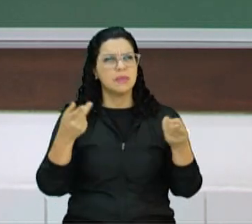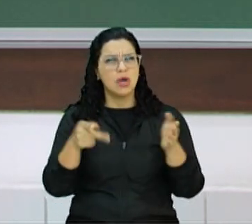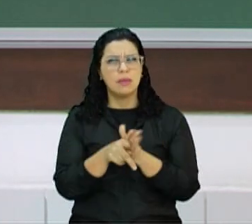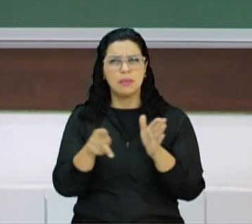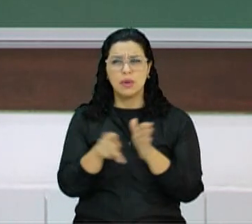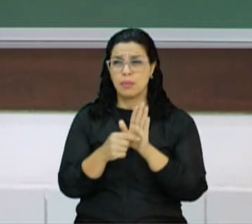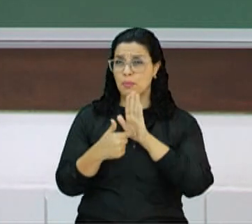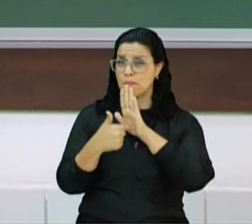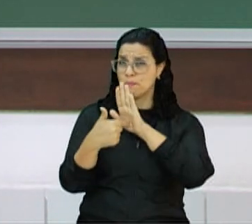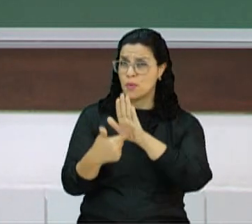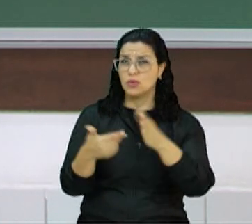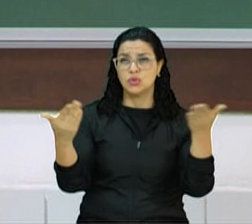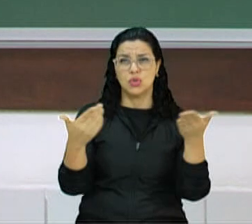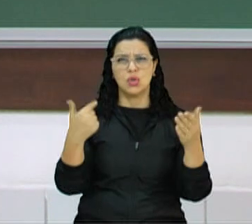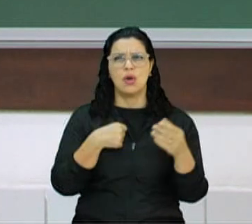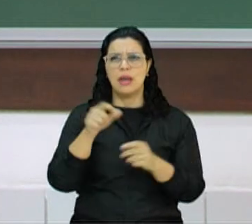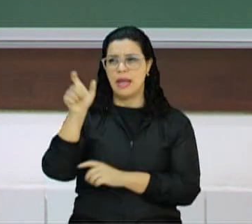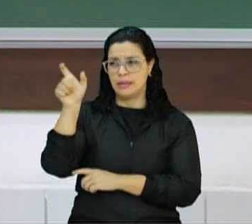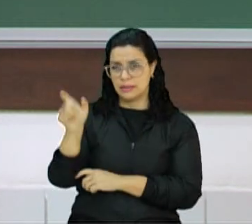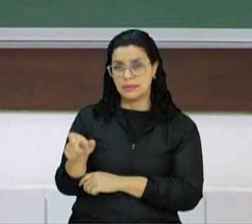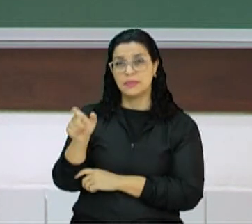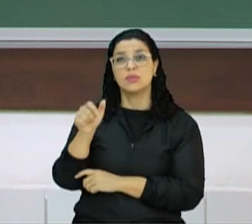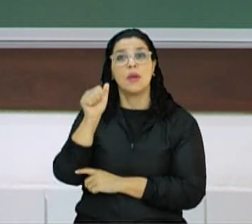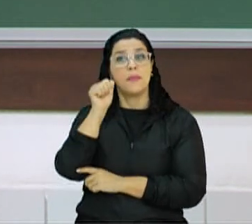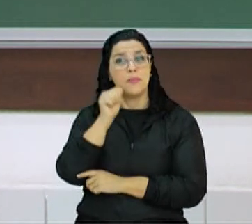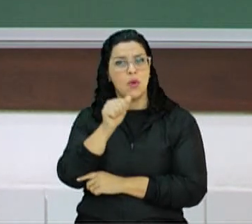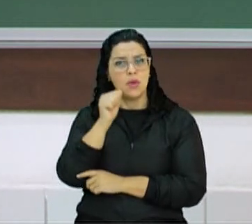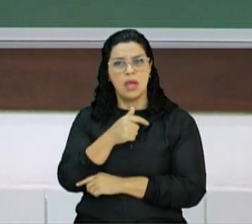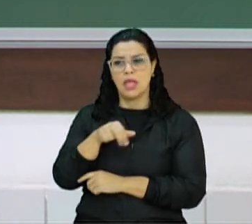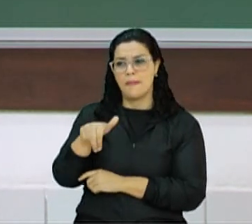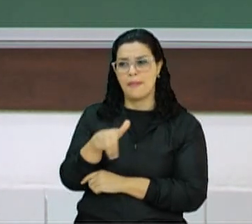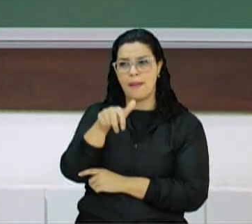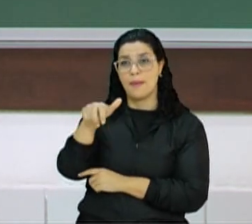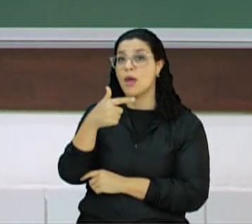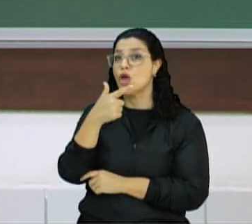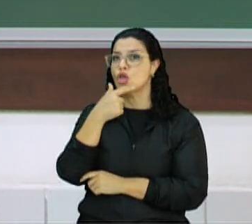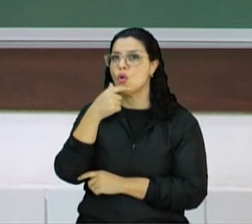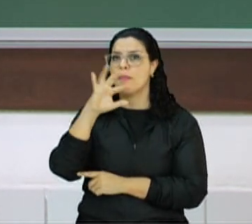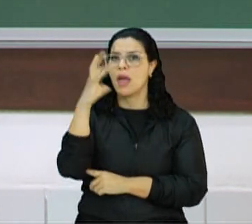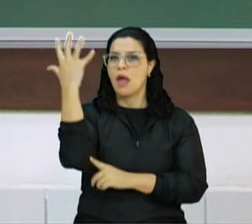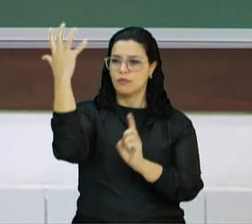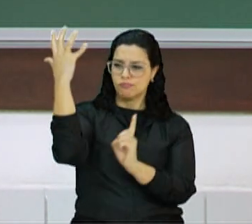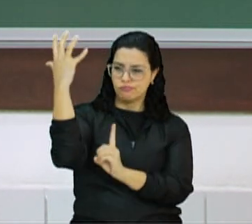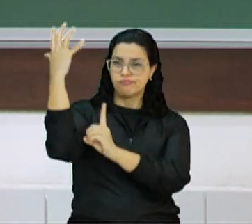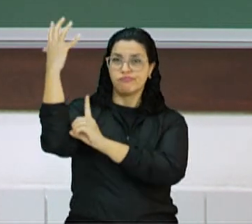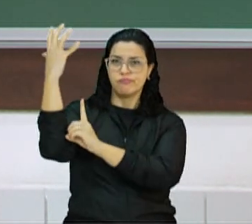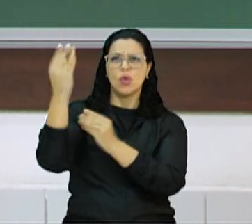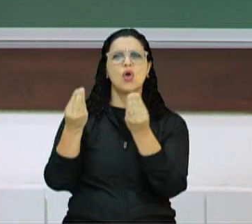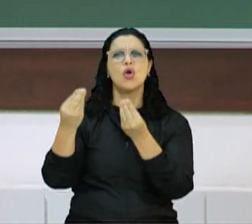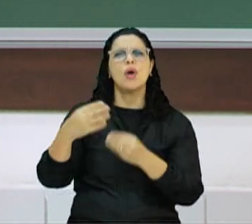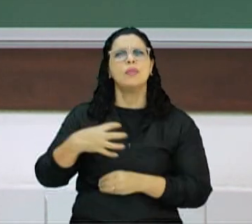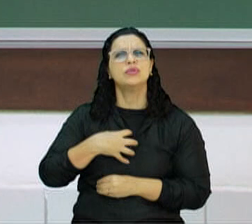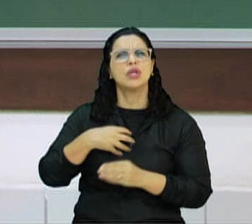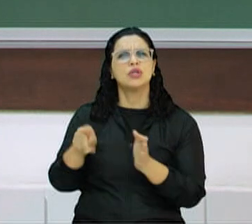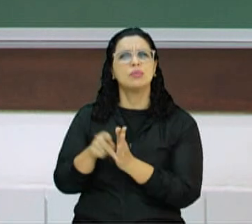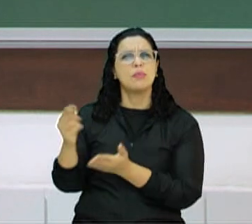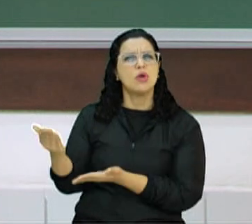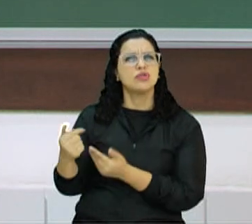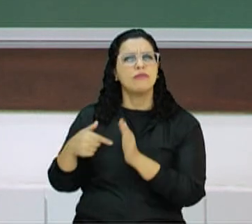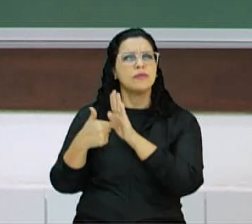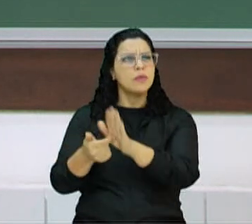aquela apresentação das personagens, né? E temos uma pergunta. Como o jovem nos é